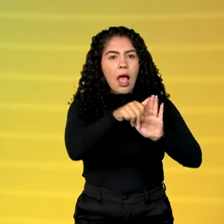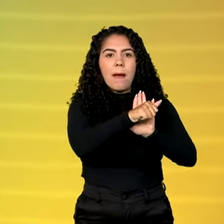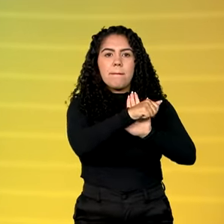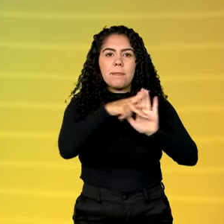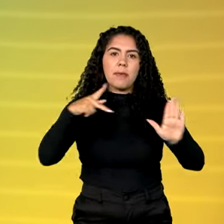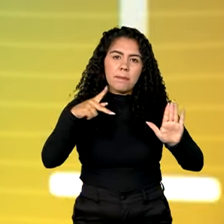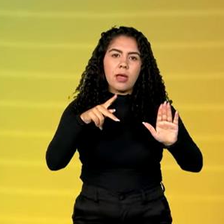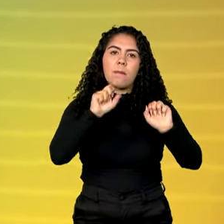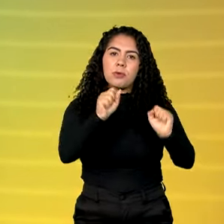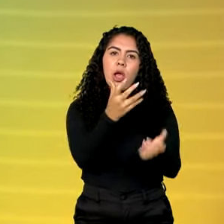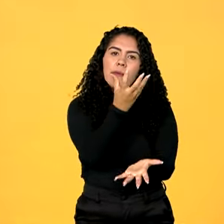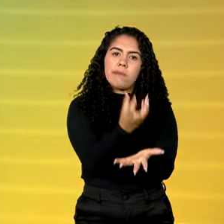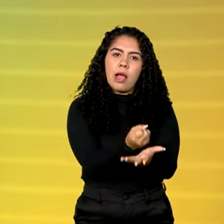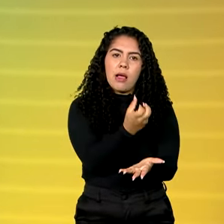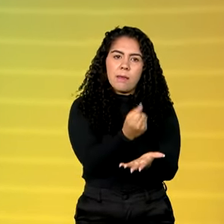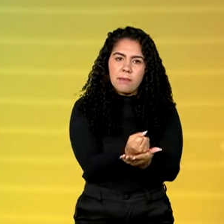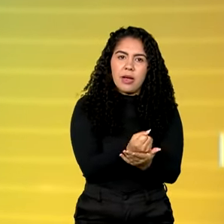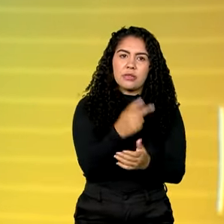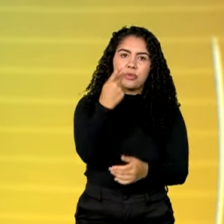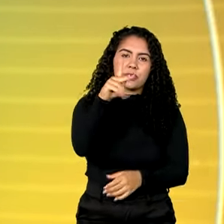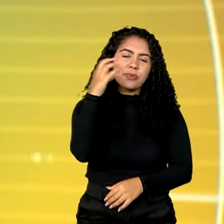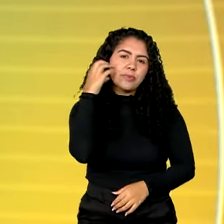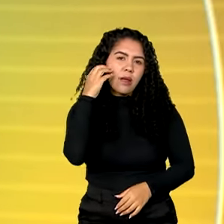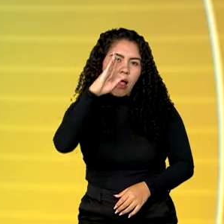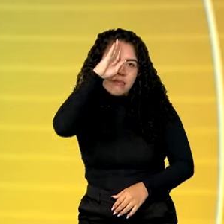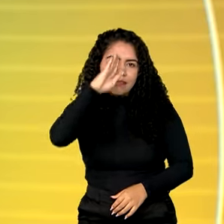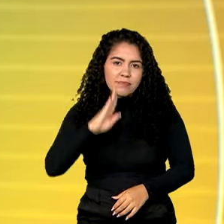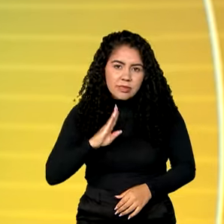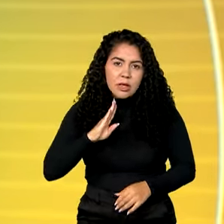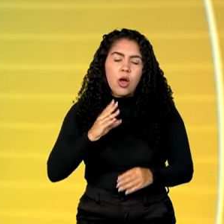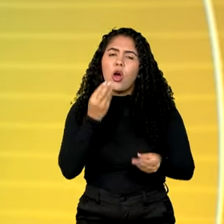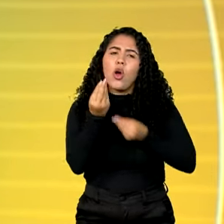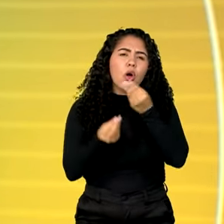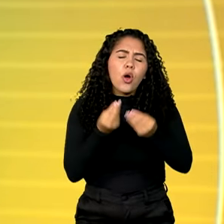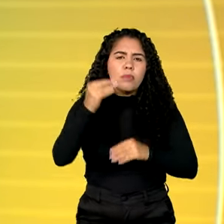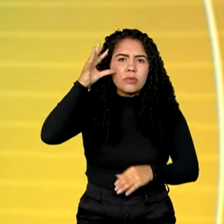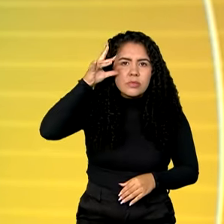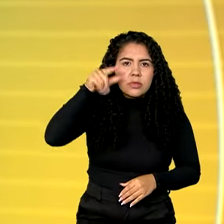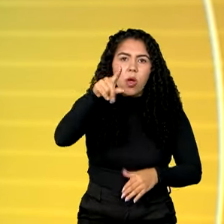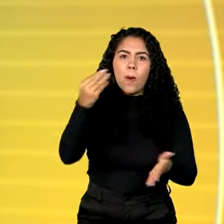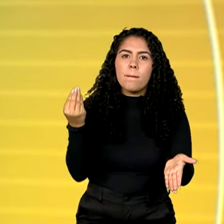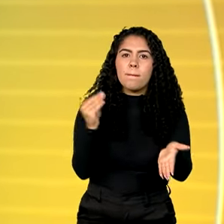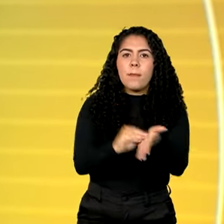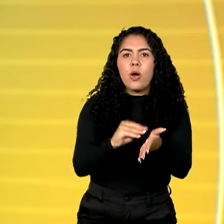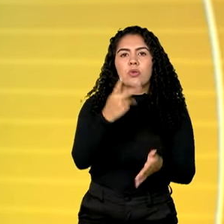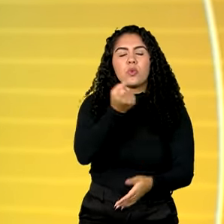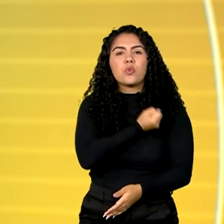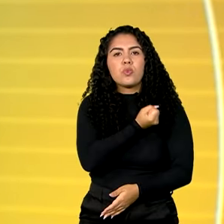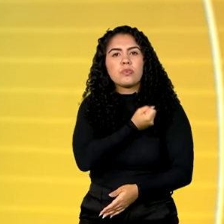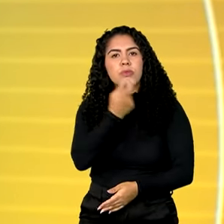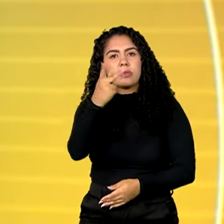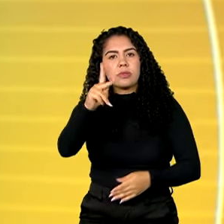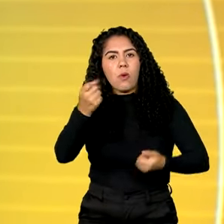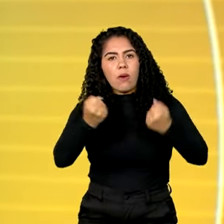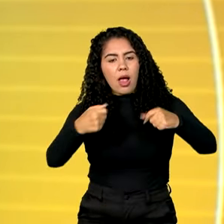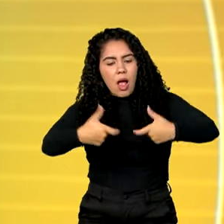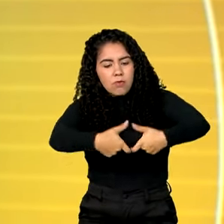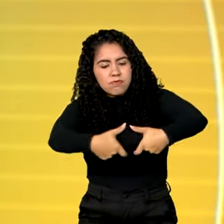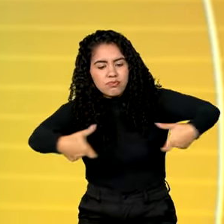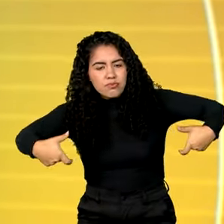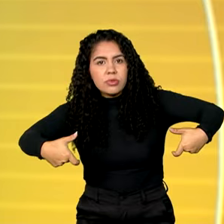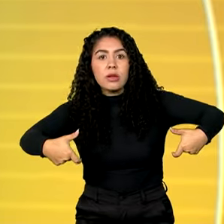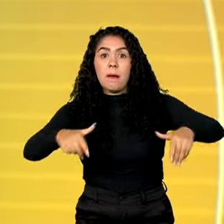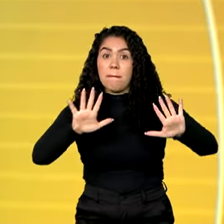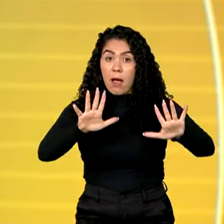ser baixado na loja virtual do seu smartphone. Para consultar, basta digitar a placa ou o número do chassi do veículo.